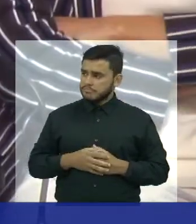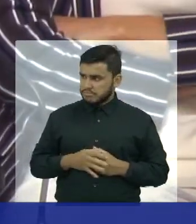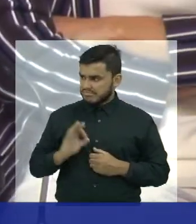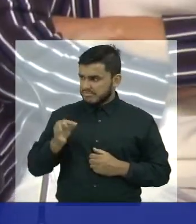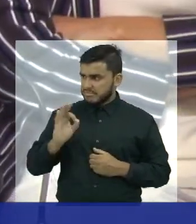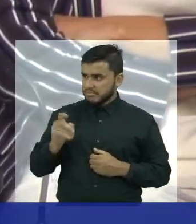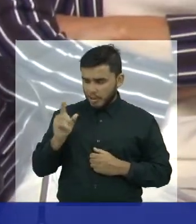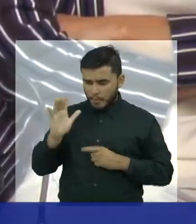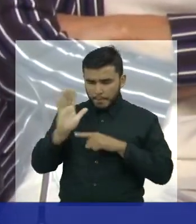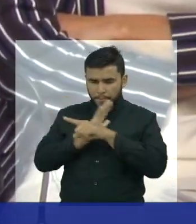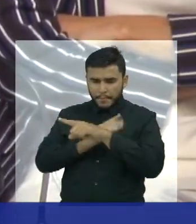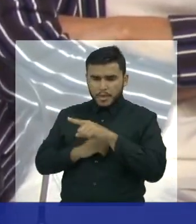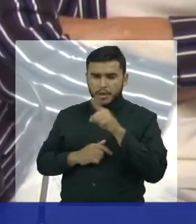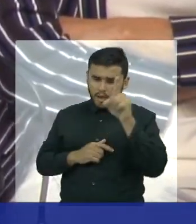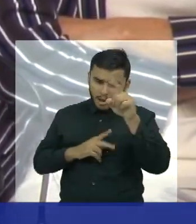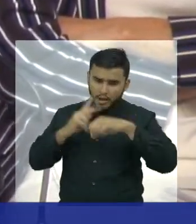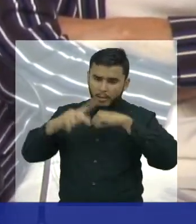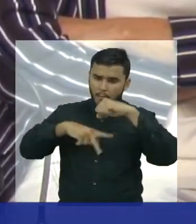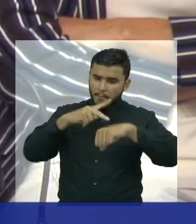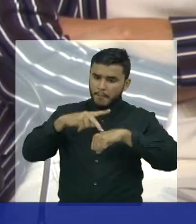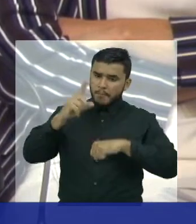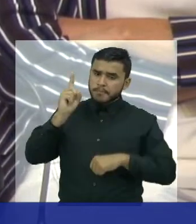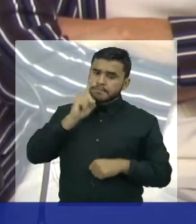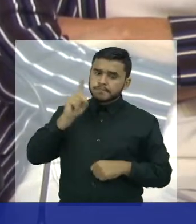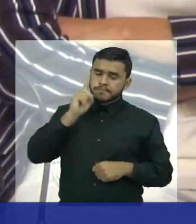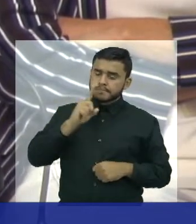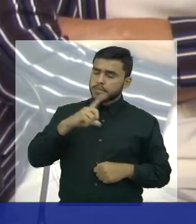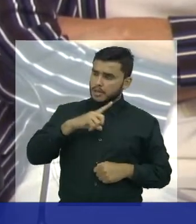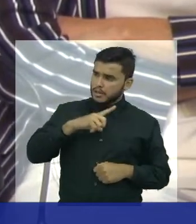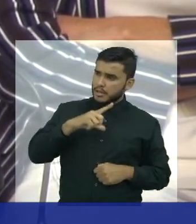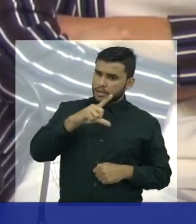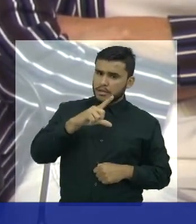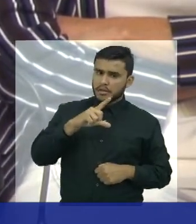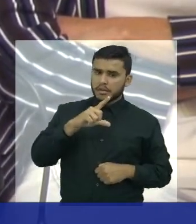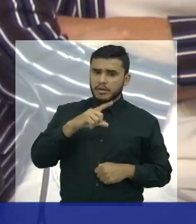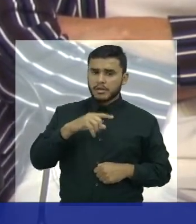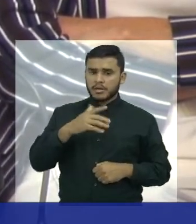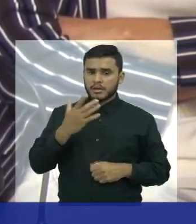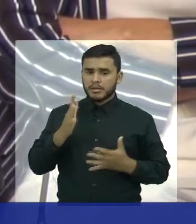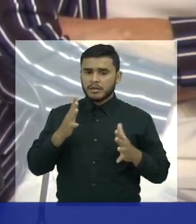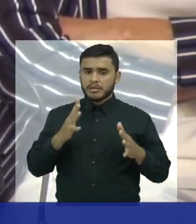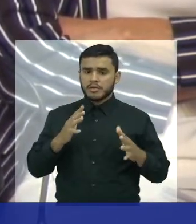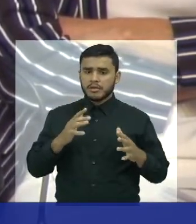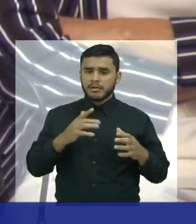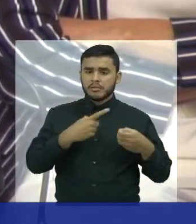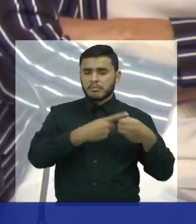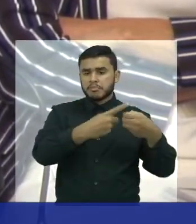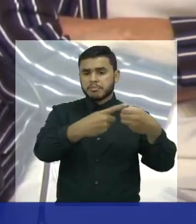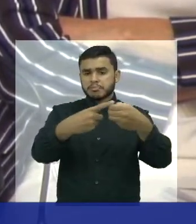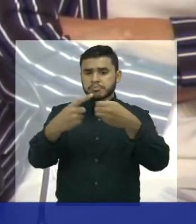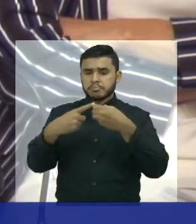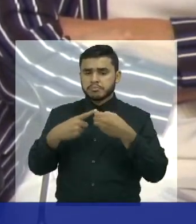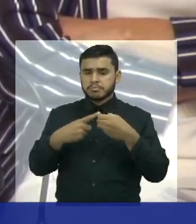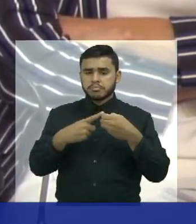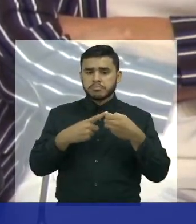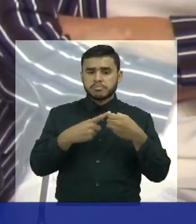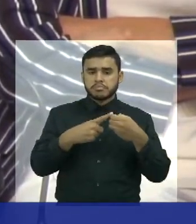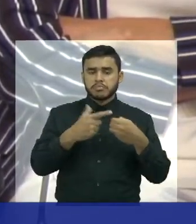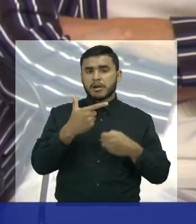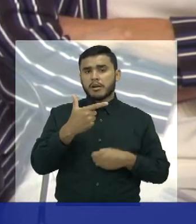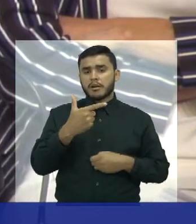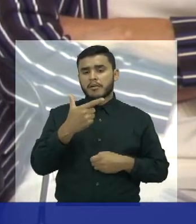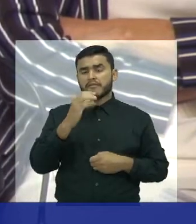Unidos. Você acha que nos Estados Unidos tem mais ou menos de 20 cidades mais populosas do que